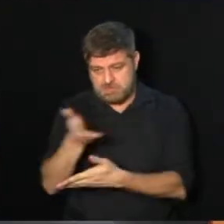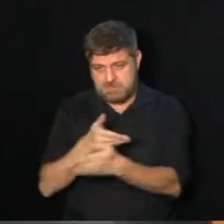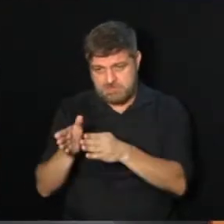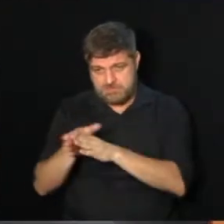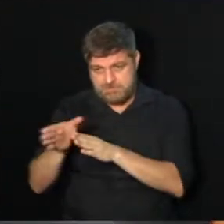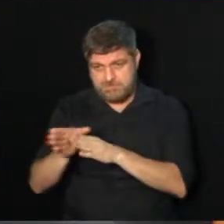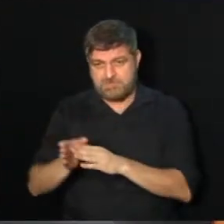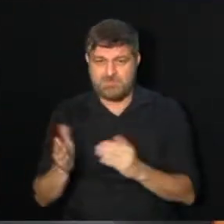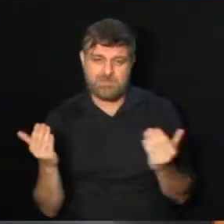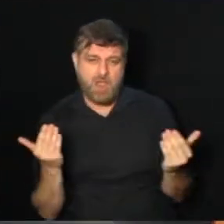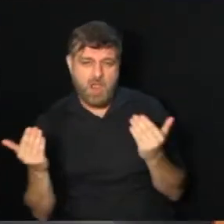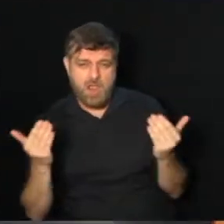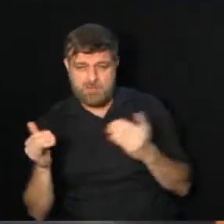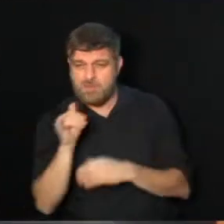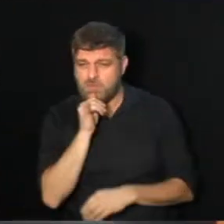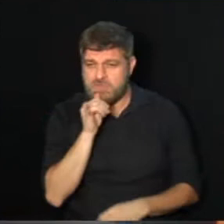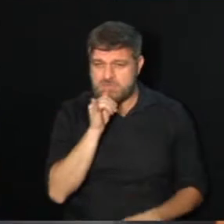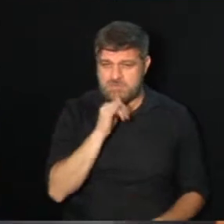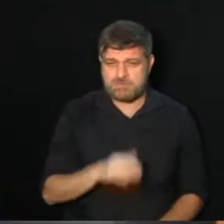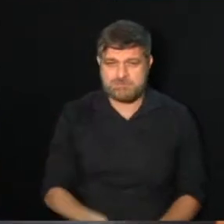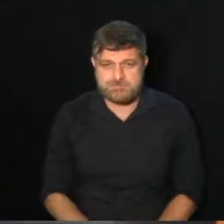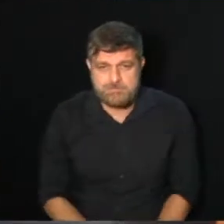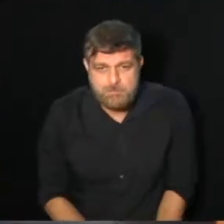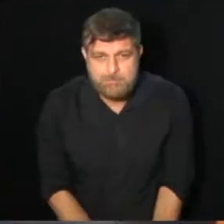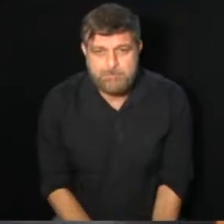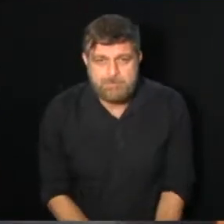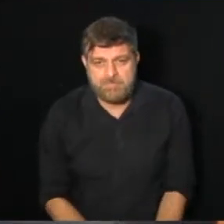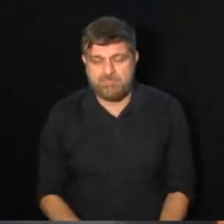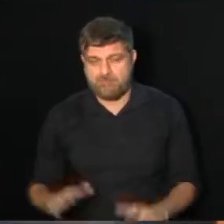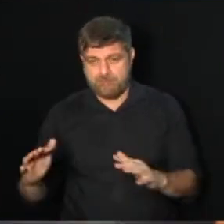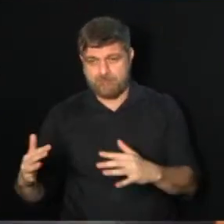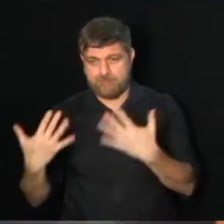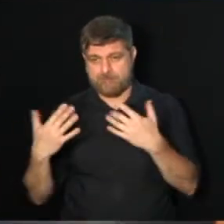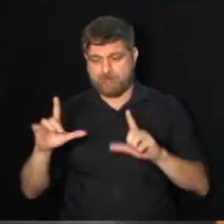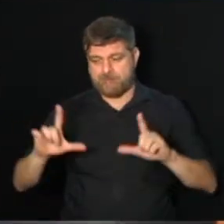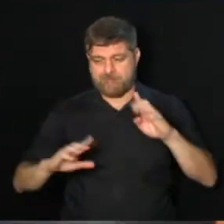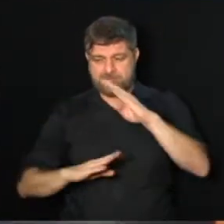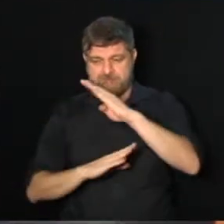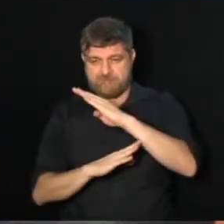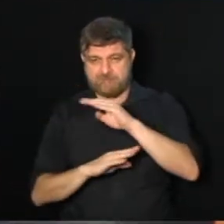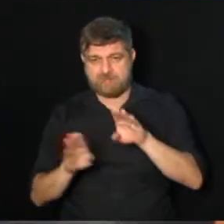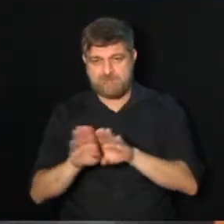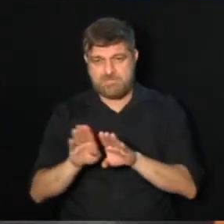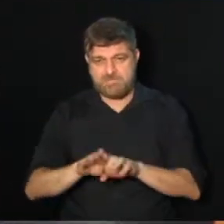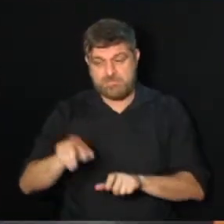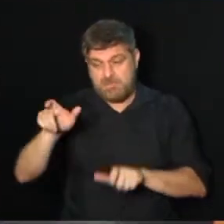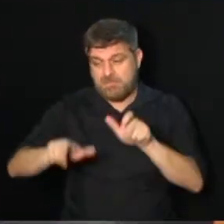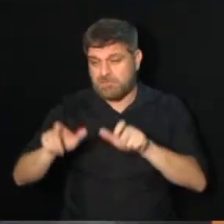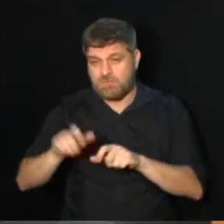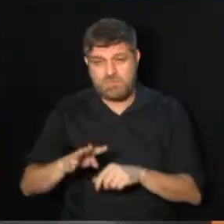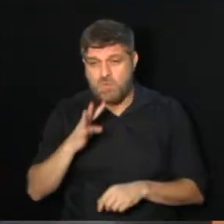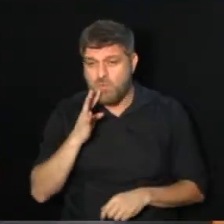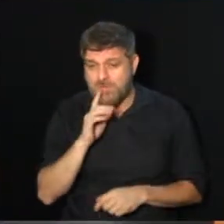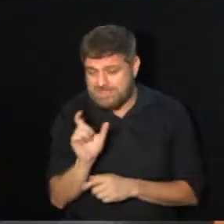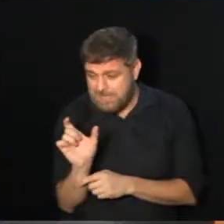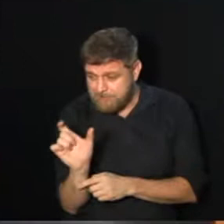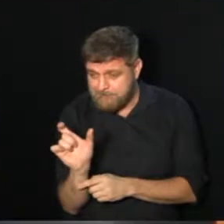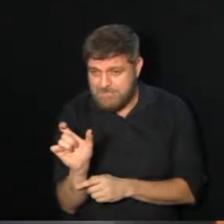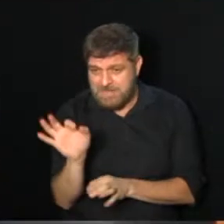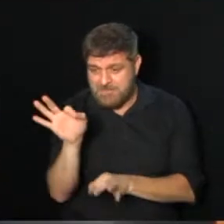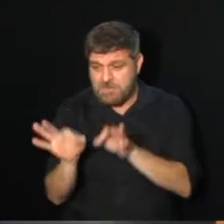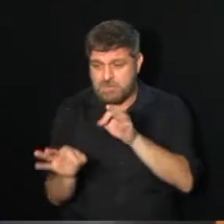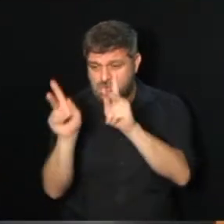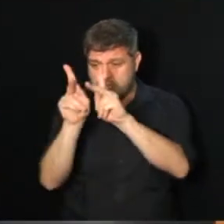rápido aqui, dar um exemplo para favorecer quem nos está ouvindo, inclusive pela TV Câmara, pessoas que são leigas no assunto. Nós vivemos